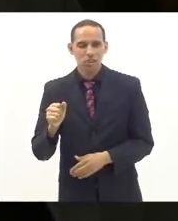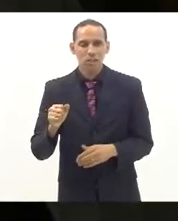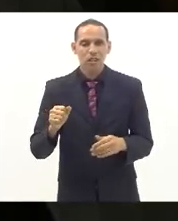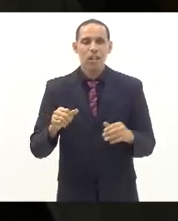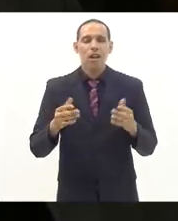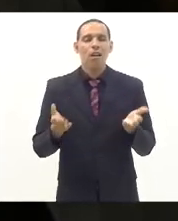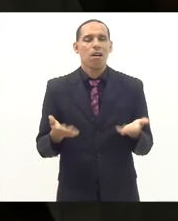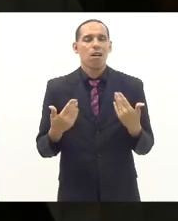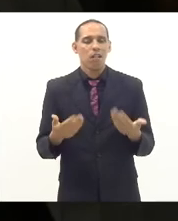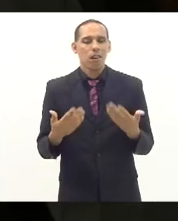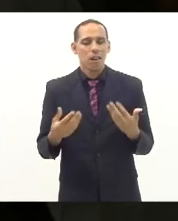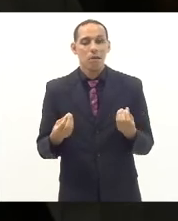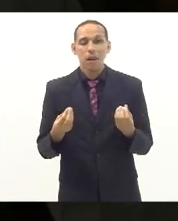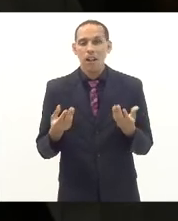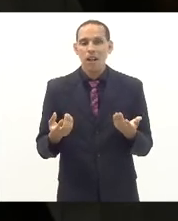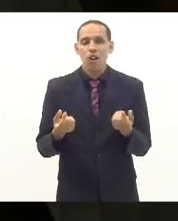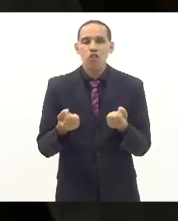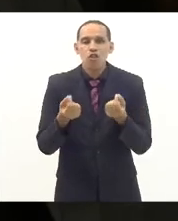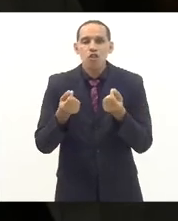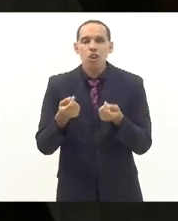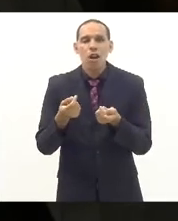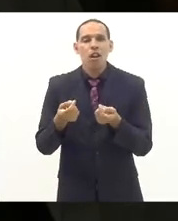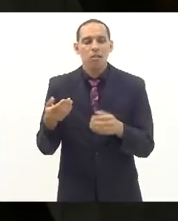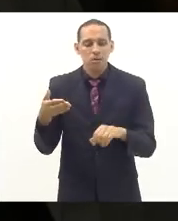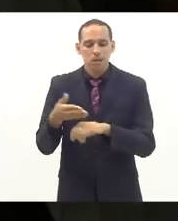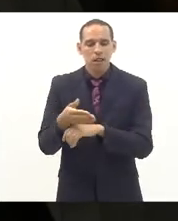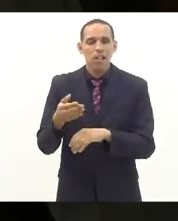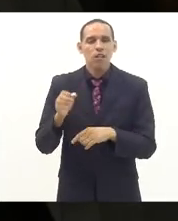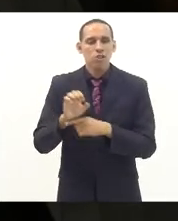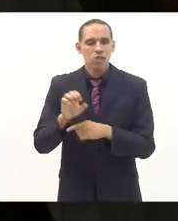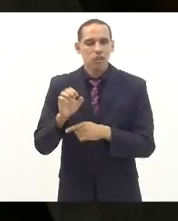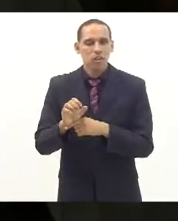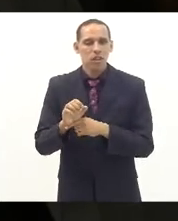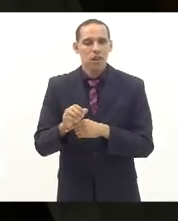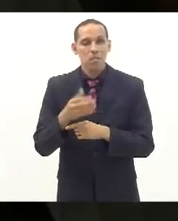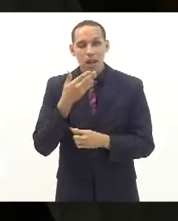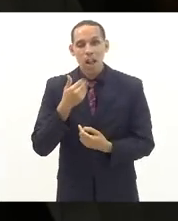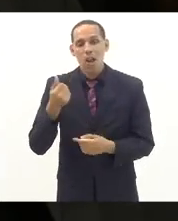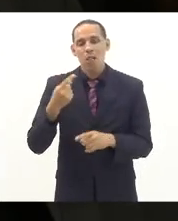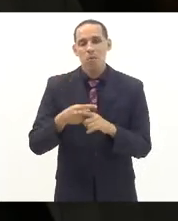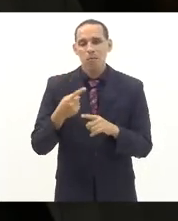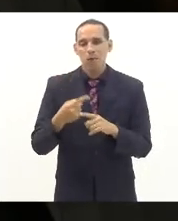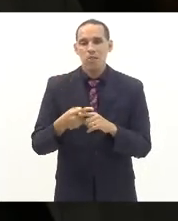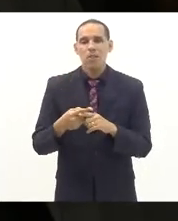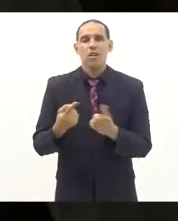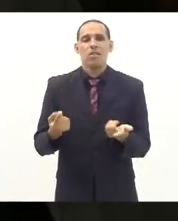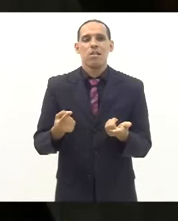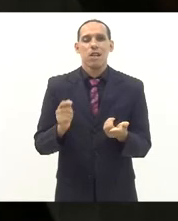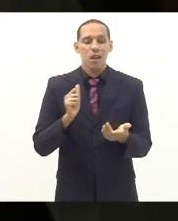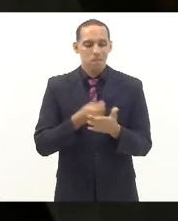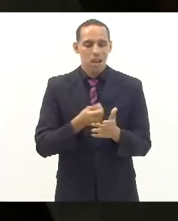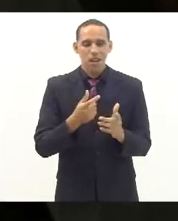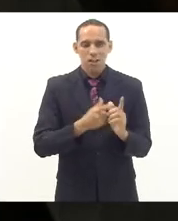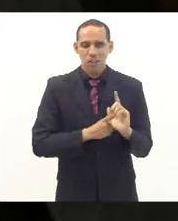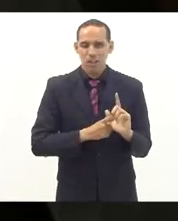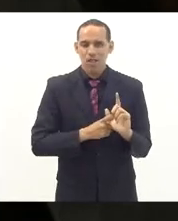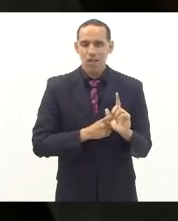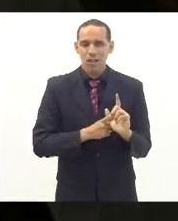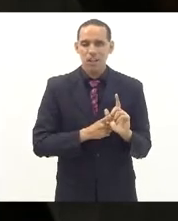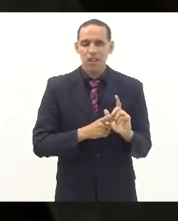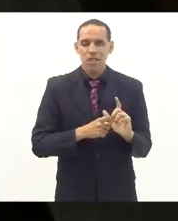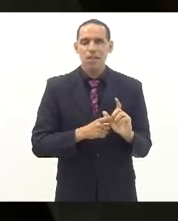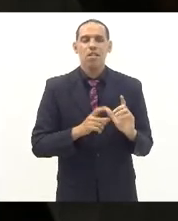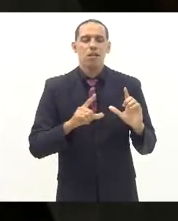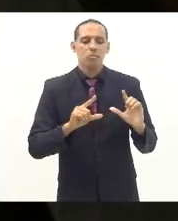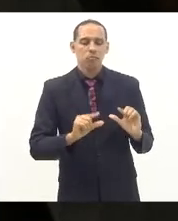financeiro para o estado mais aliviado em relação aos encargos da dívida mas esse em cargos seguem contando e